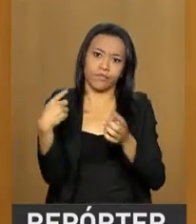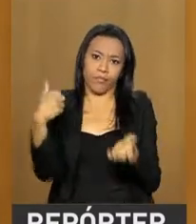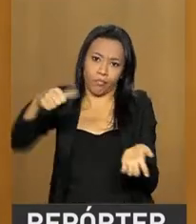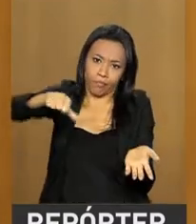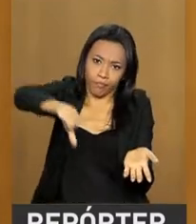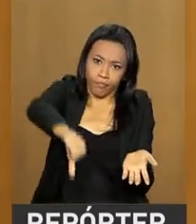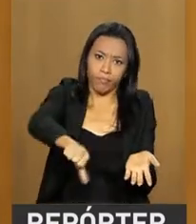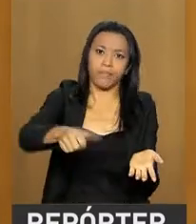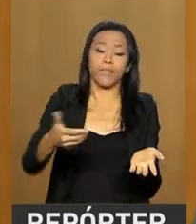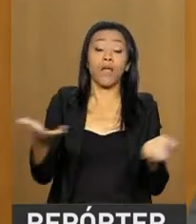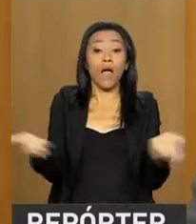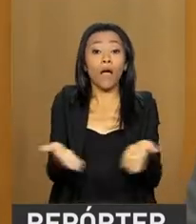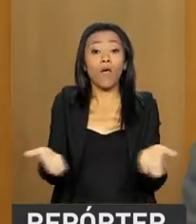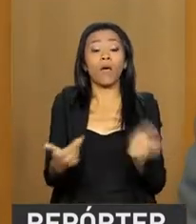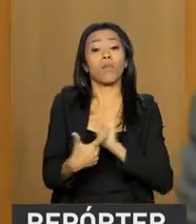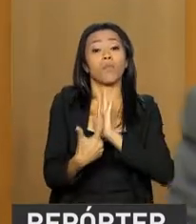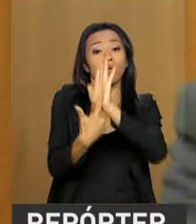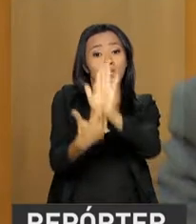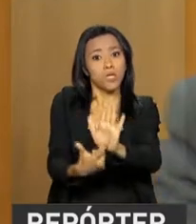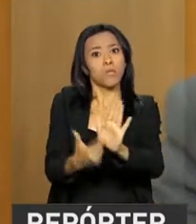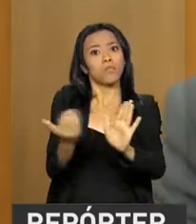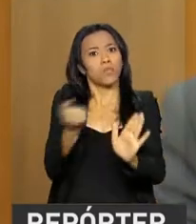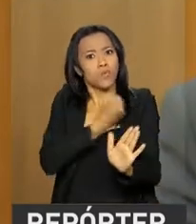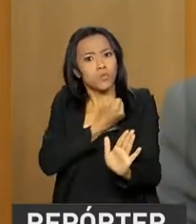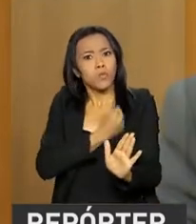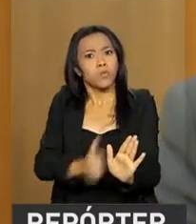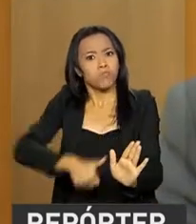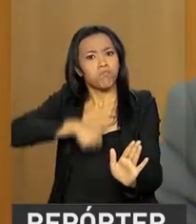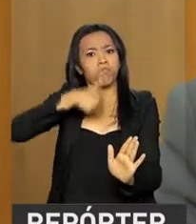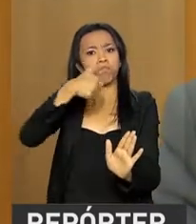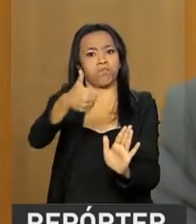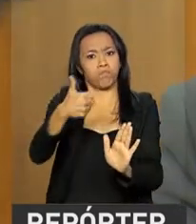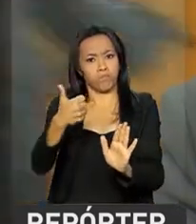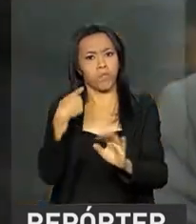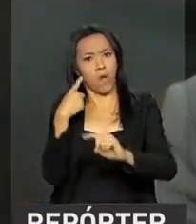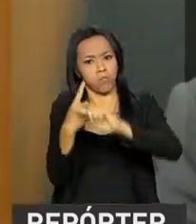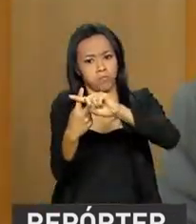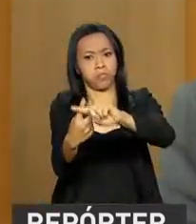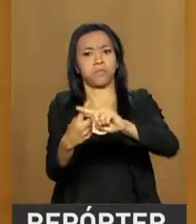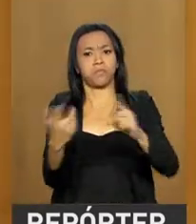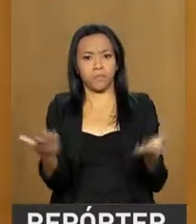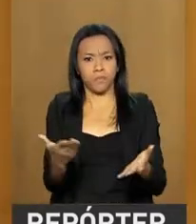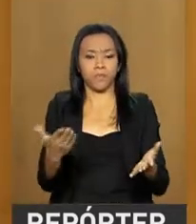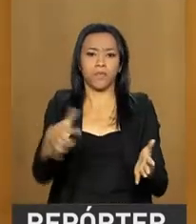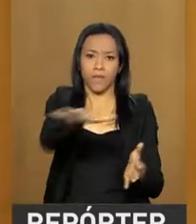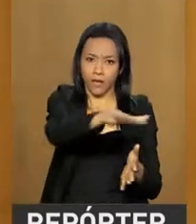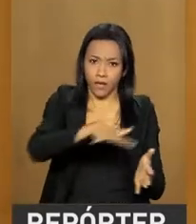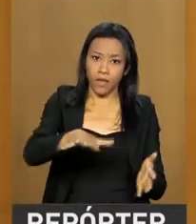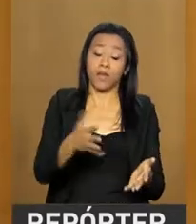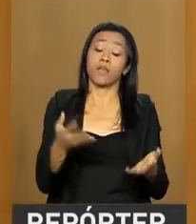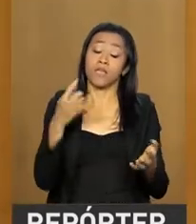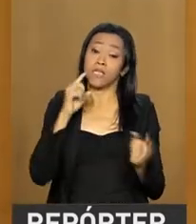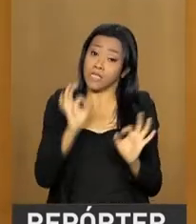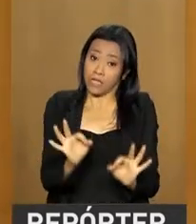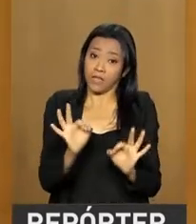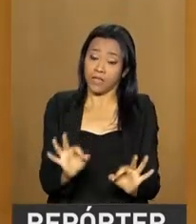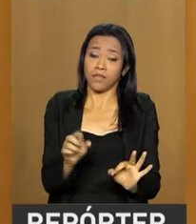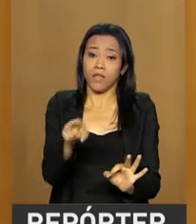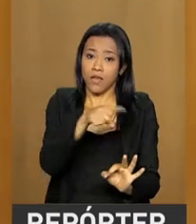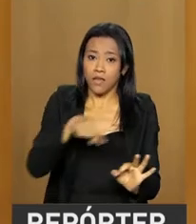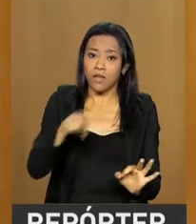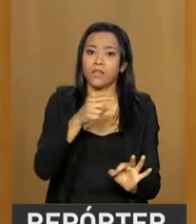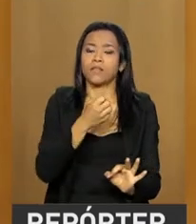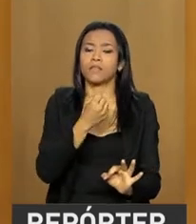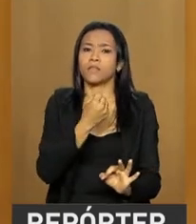nós apresentamos aí números positivos da construção civil mas com certeza serão números